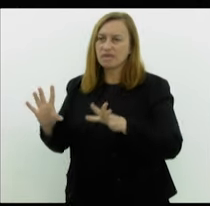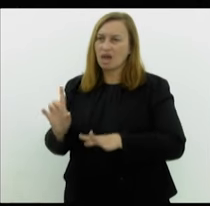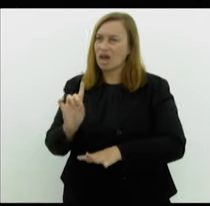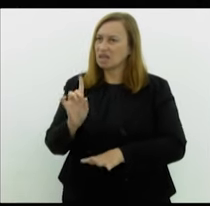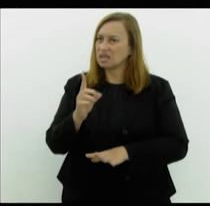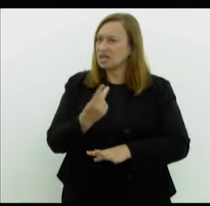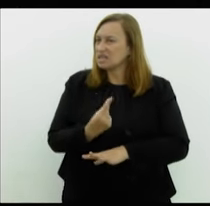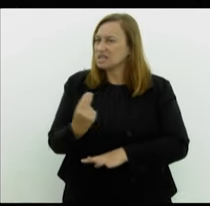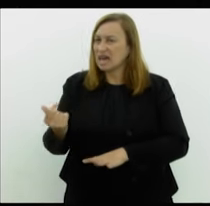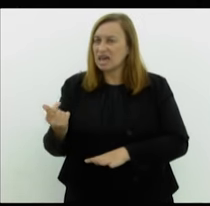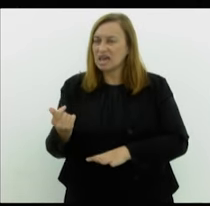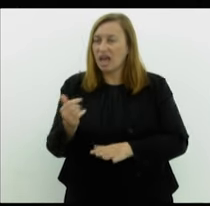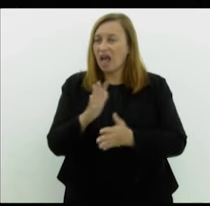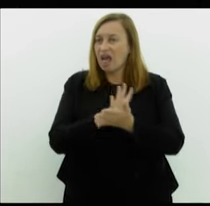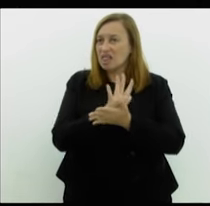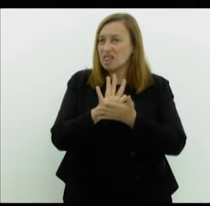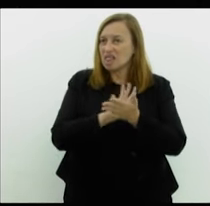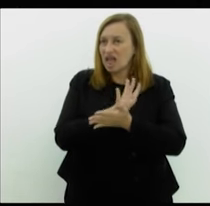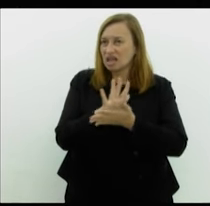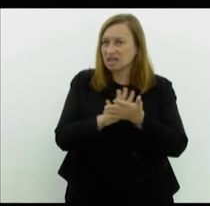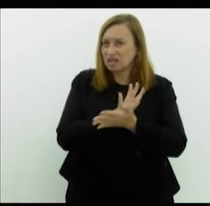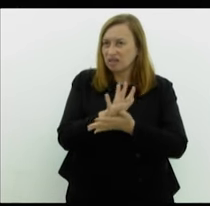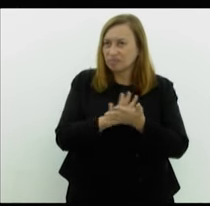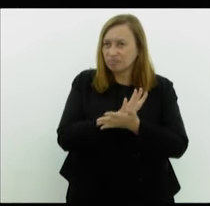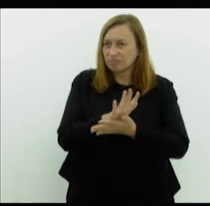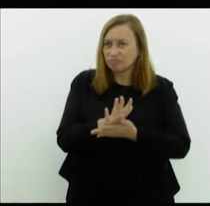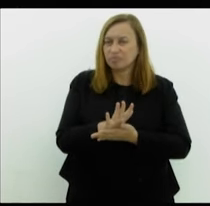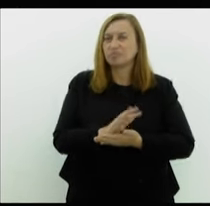Precisa ser tratado com dignidade? Sim.